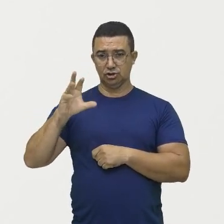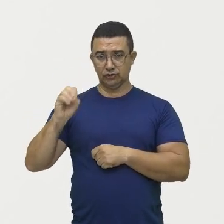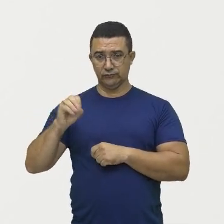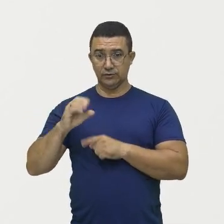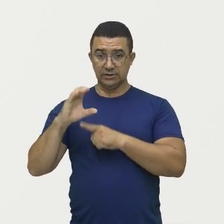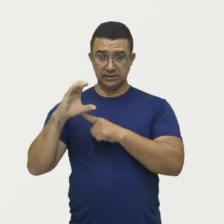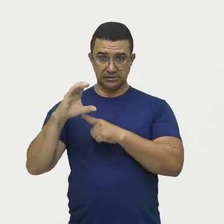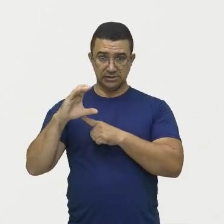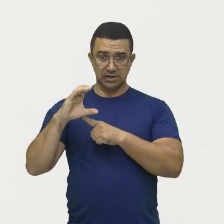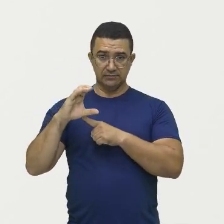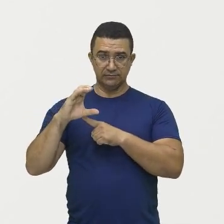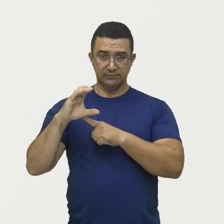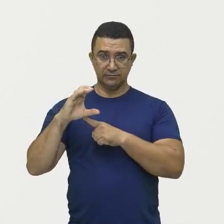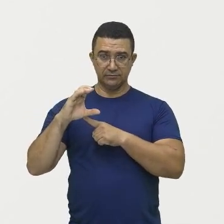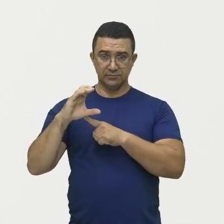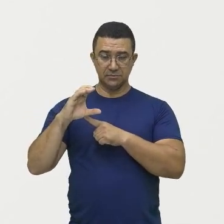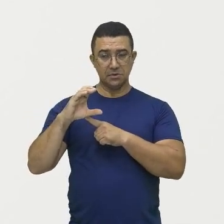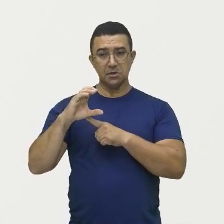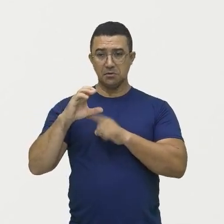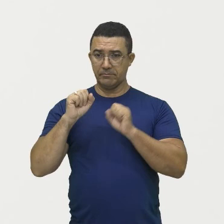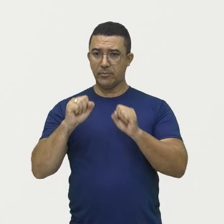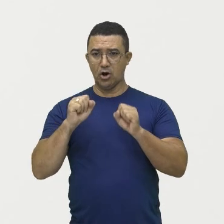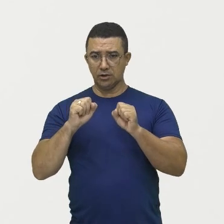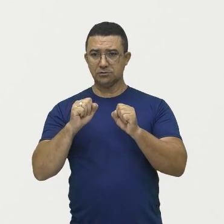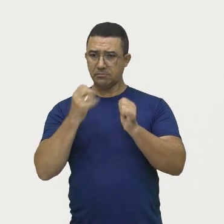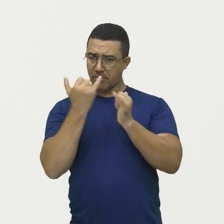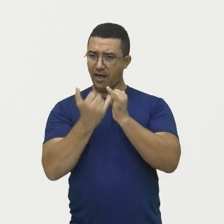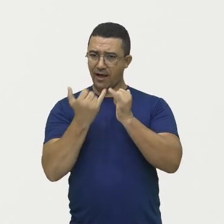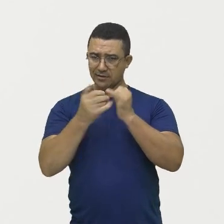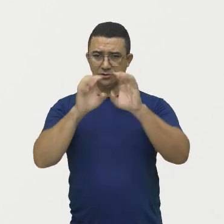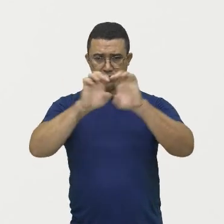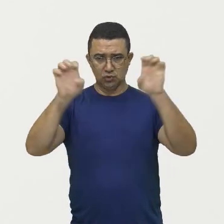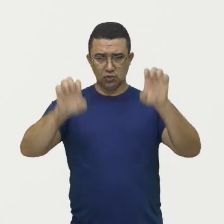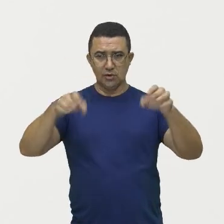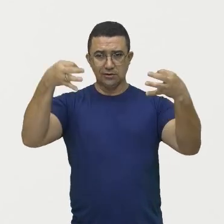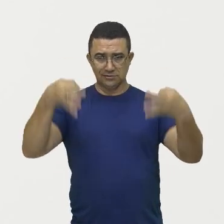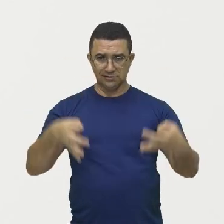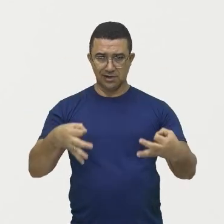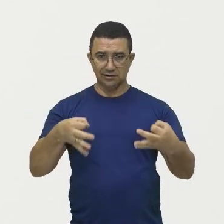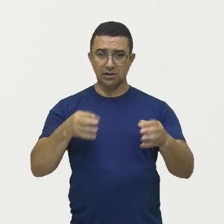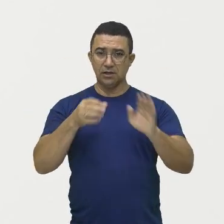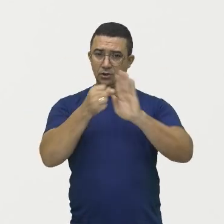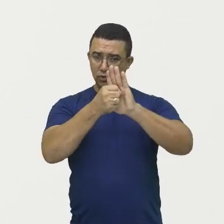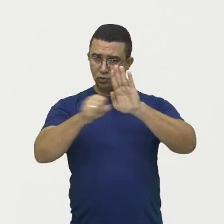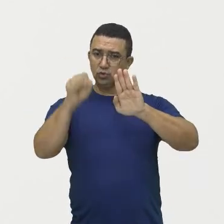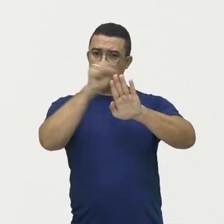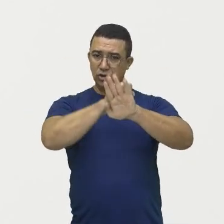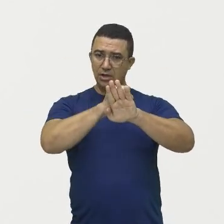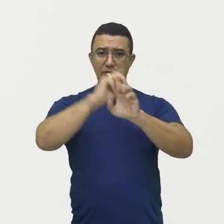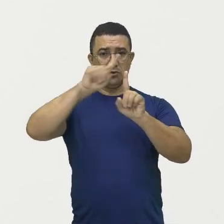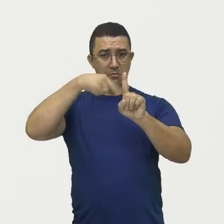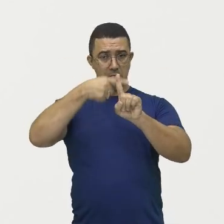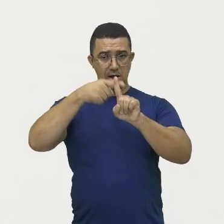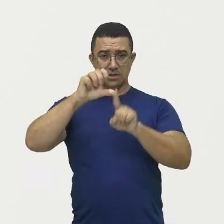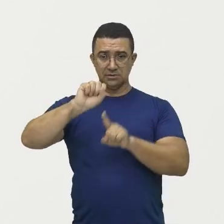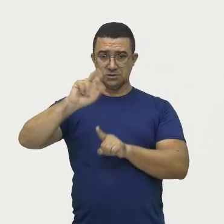environment. Aqui, então, o nosso forte candidato, né, a resposta correta. Eu tenho o sujeito, should, mais o